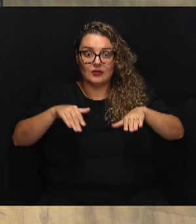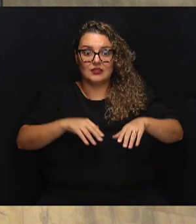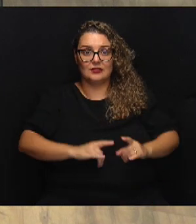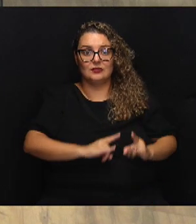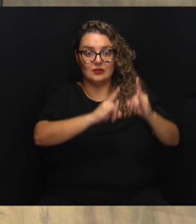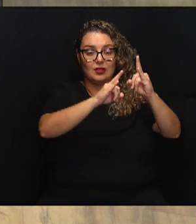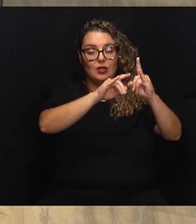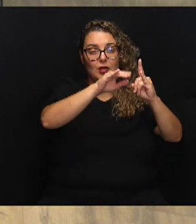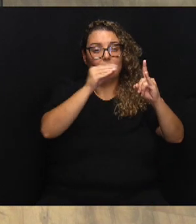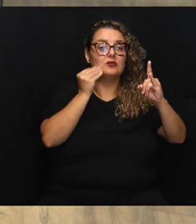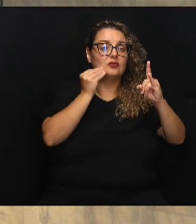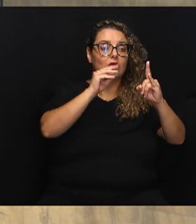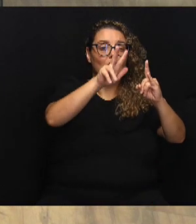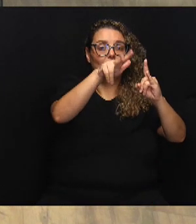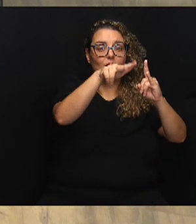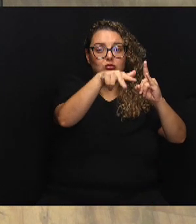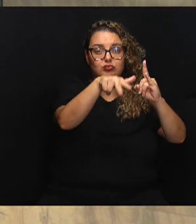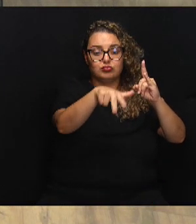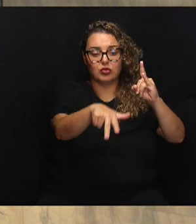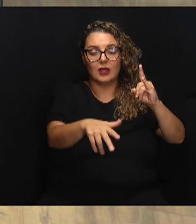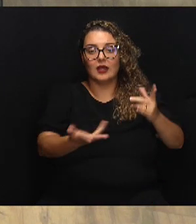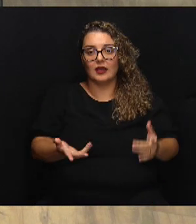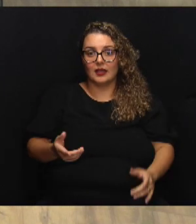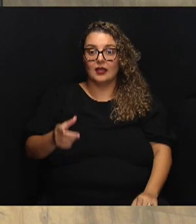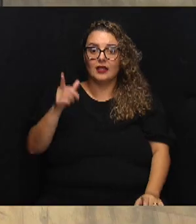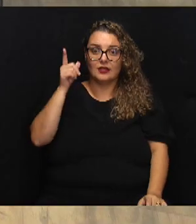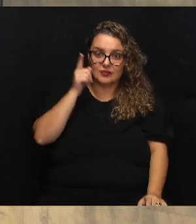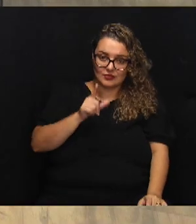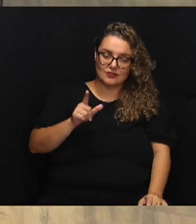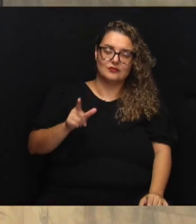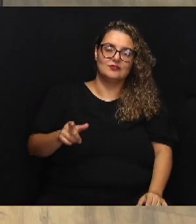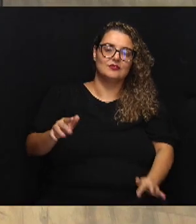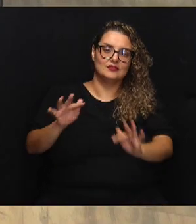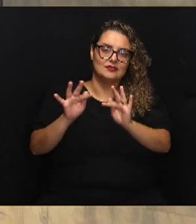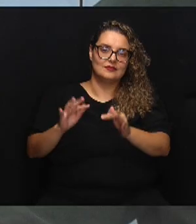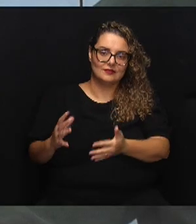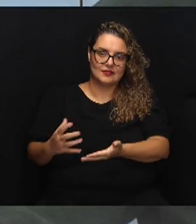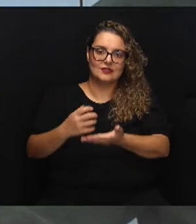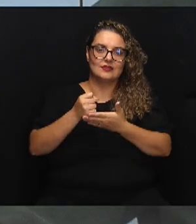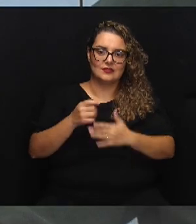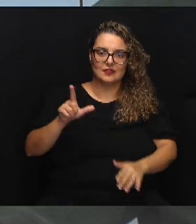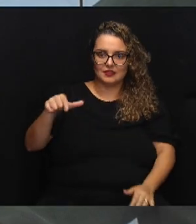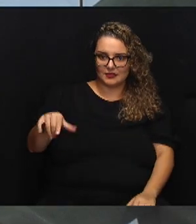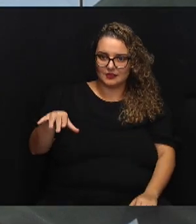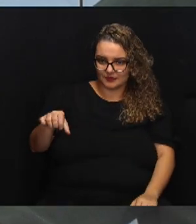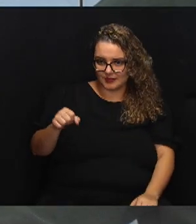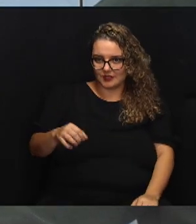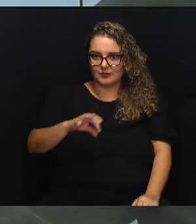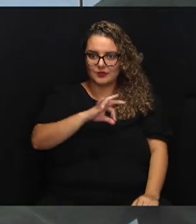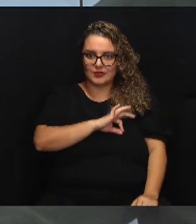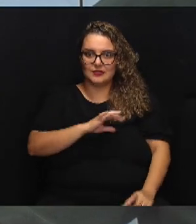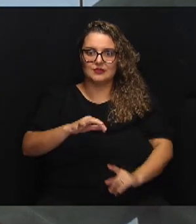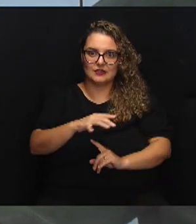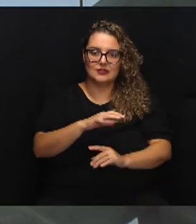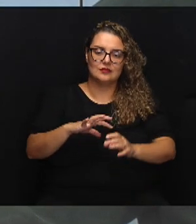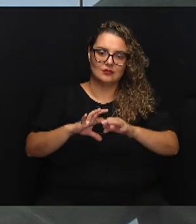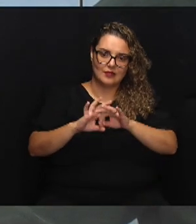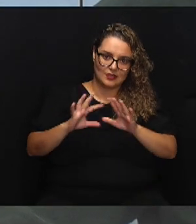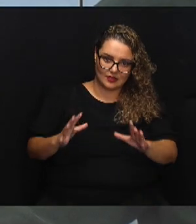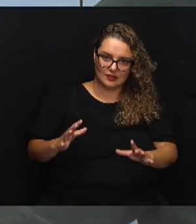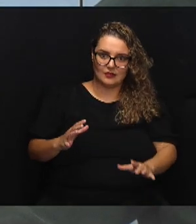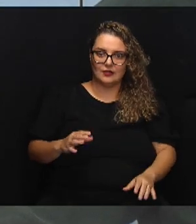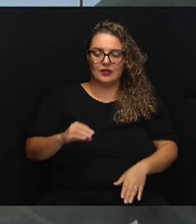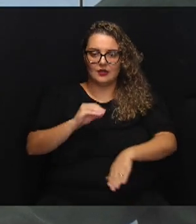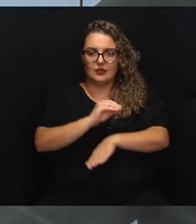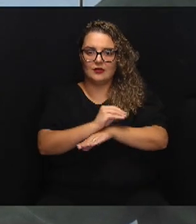bem alto ali. E aí eu tive a felicidade de conseguir resgatá-lo e depois acionar a ambiental, tem que ter uma autorização, né? Cuidamos